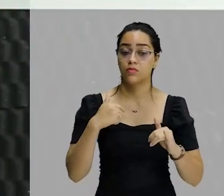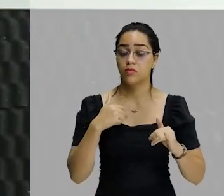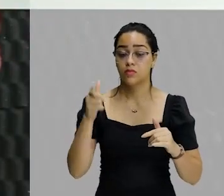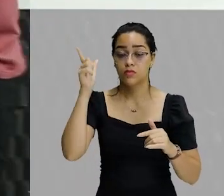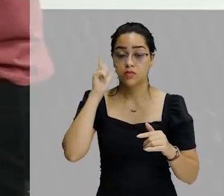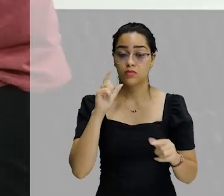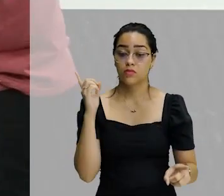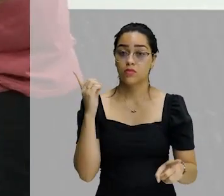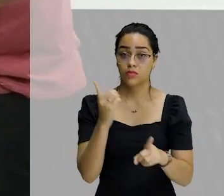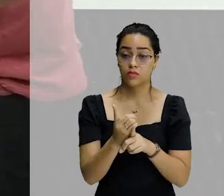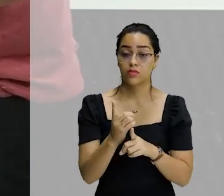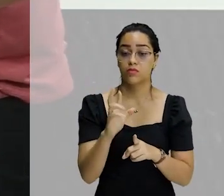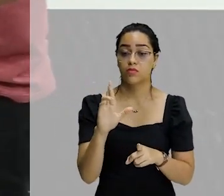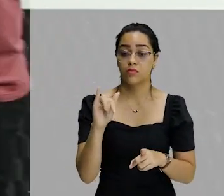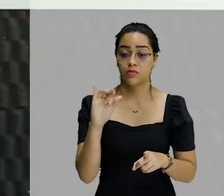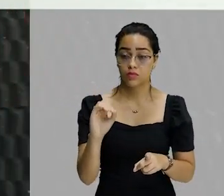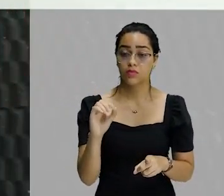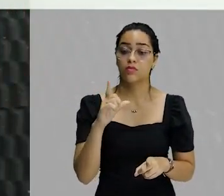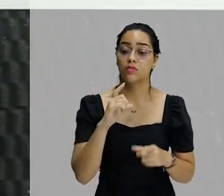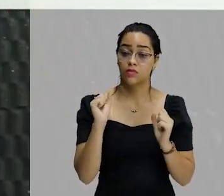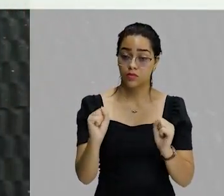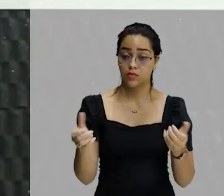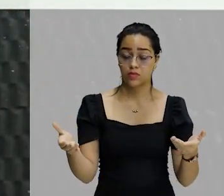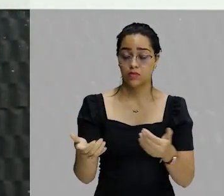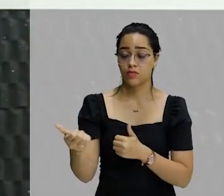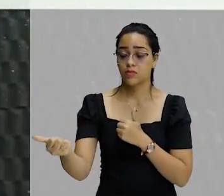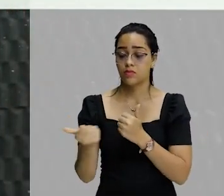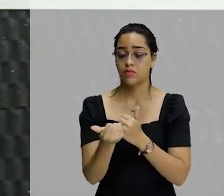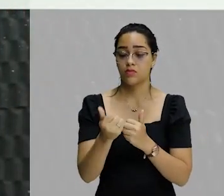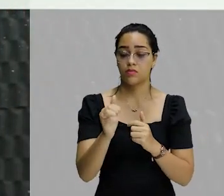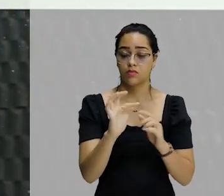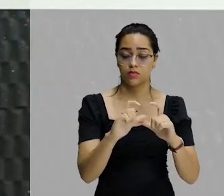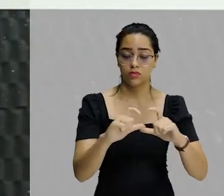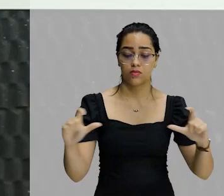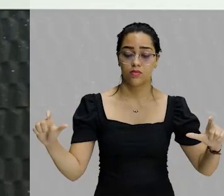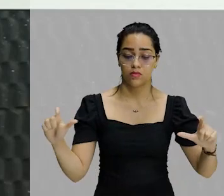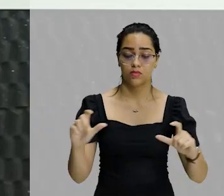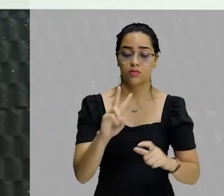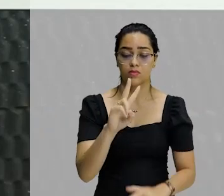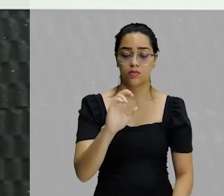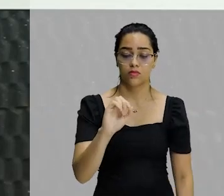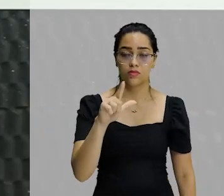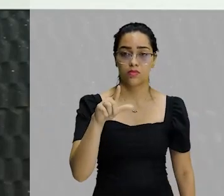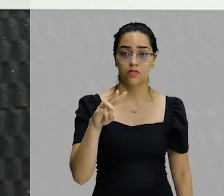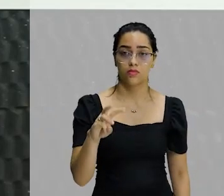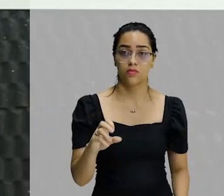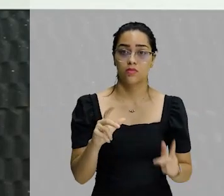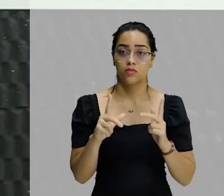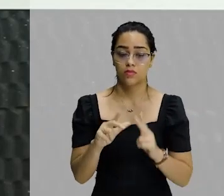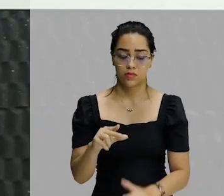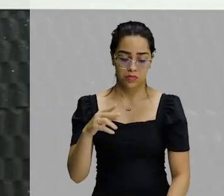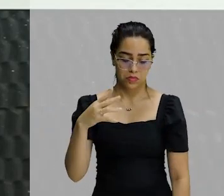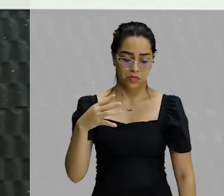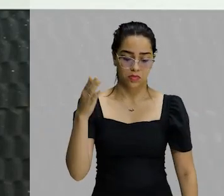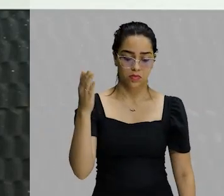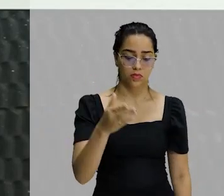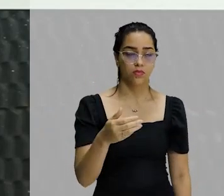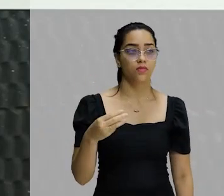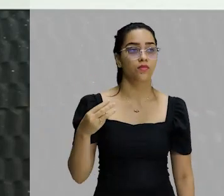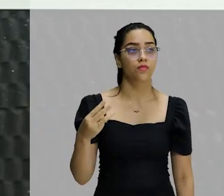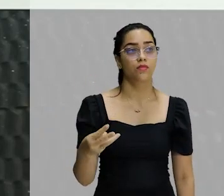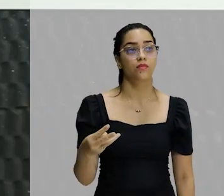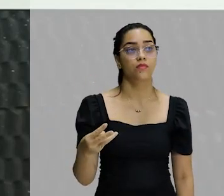consegui encontrar o raio. Aí, basta eu substituir agora na fórmula. Ó. O volume vai ser igual a 4/3